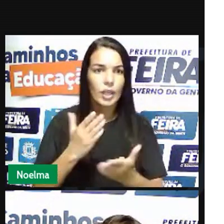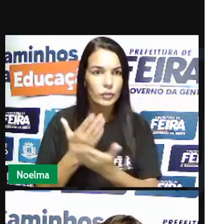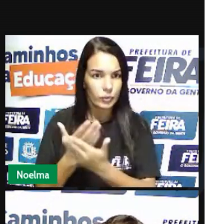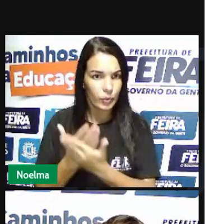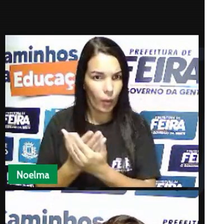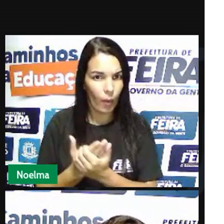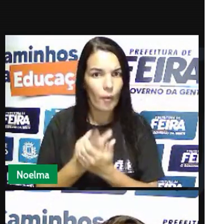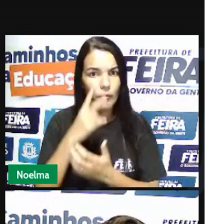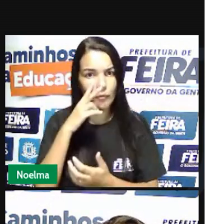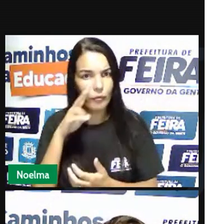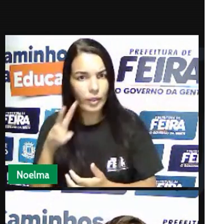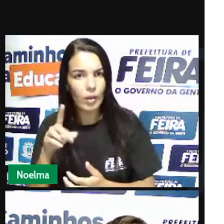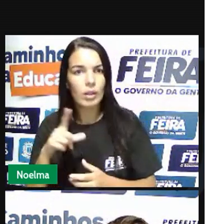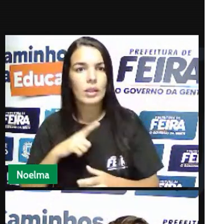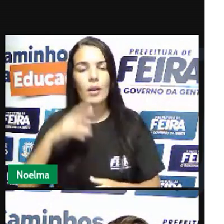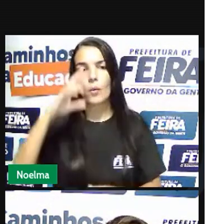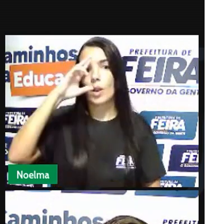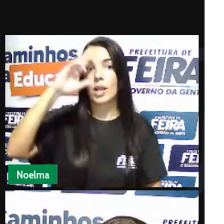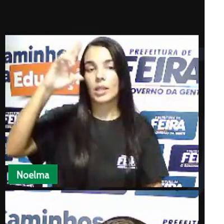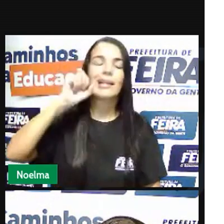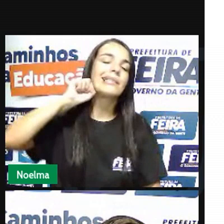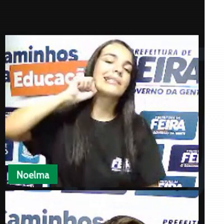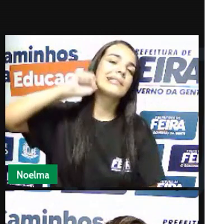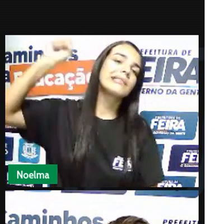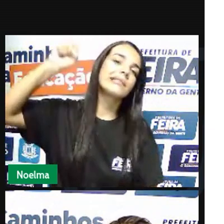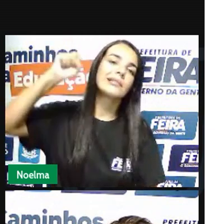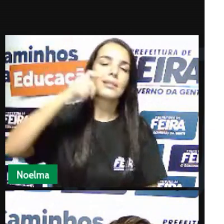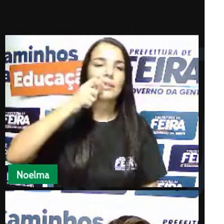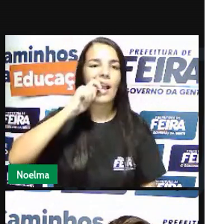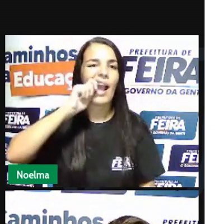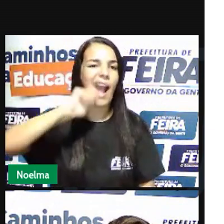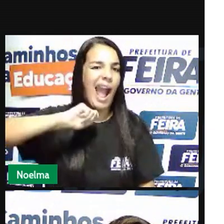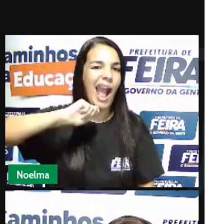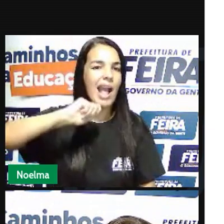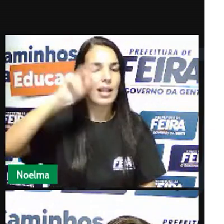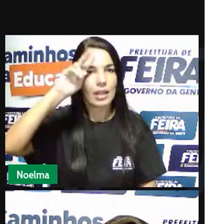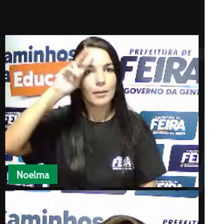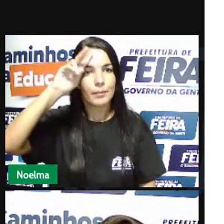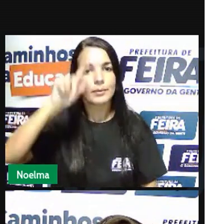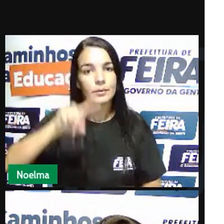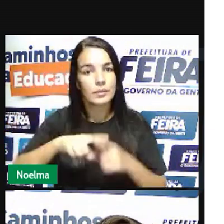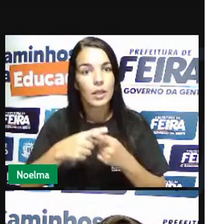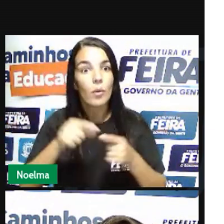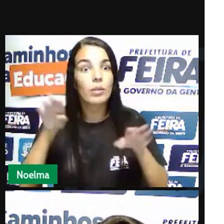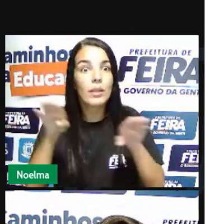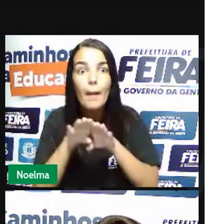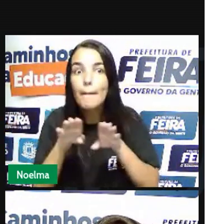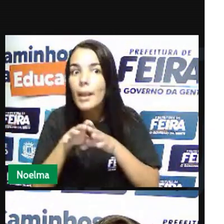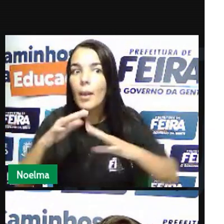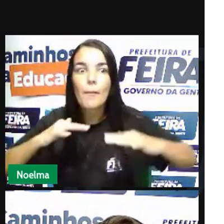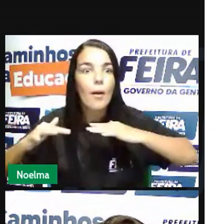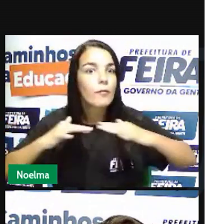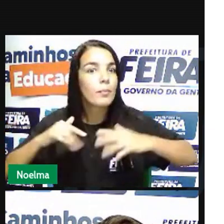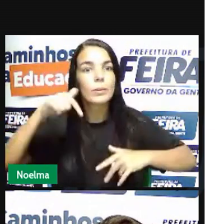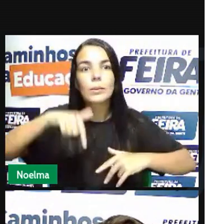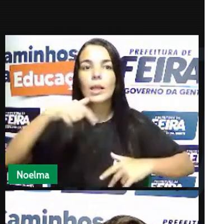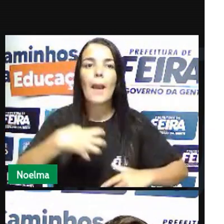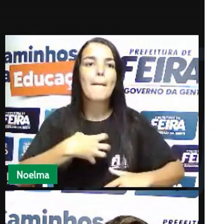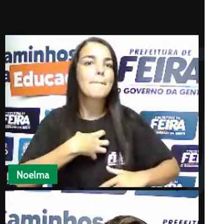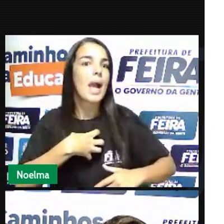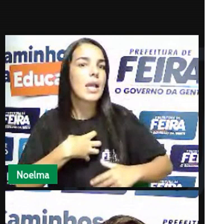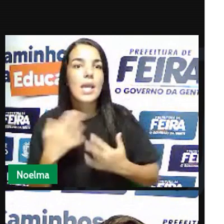aí como líder o Tiradentes, agitavam agora a Bahia, esses mesmos princípios de